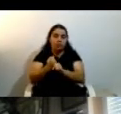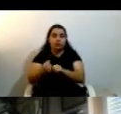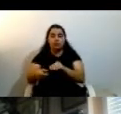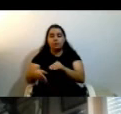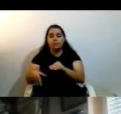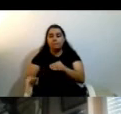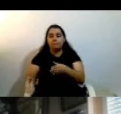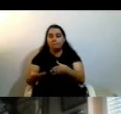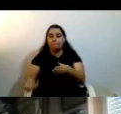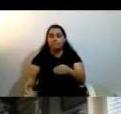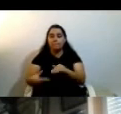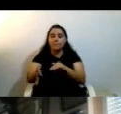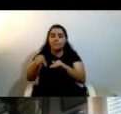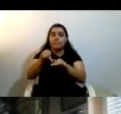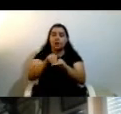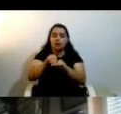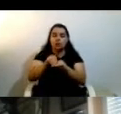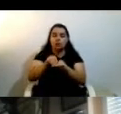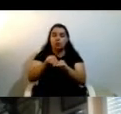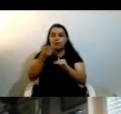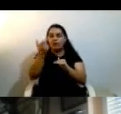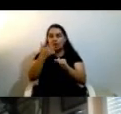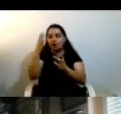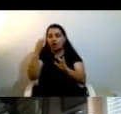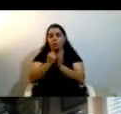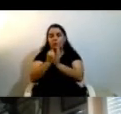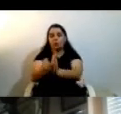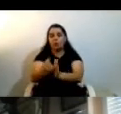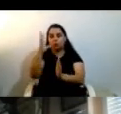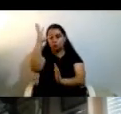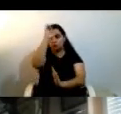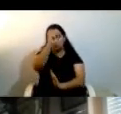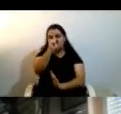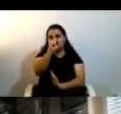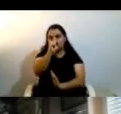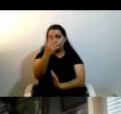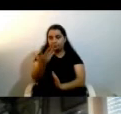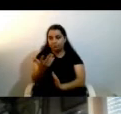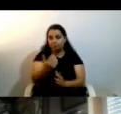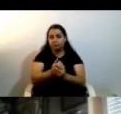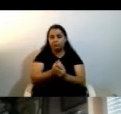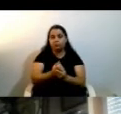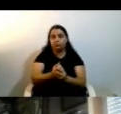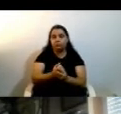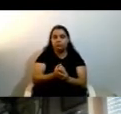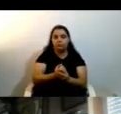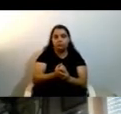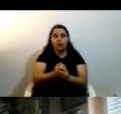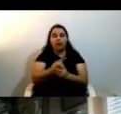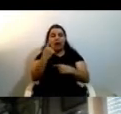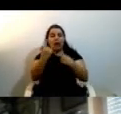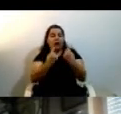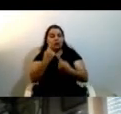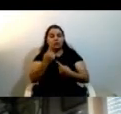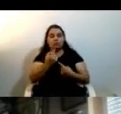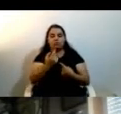fraco do Estado, com o PSI, por exemplo, e o apoio à terceira pessoa, muitas vezes a não chegar a